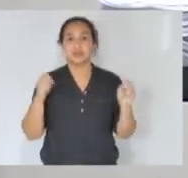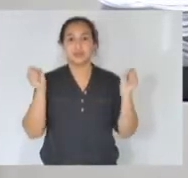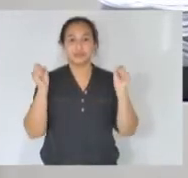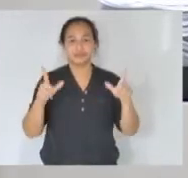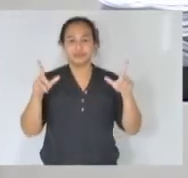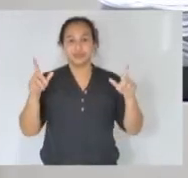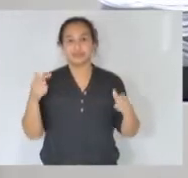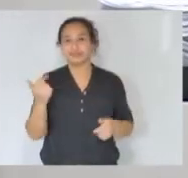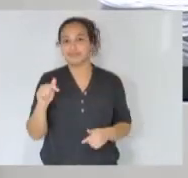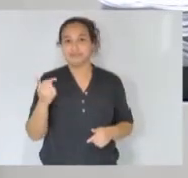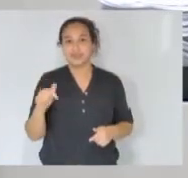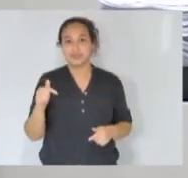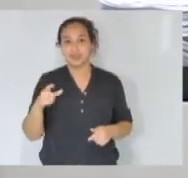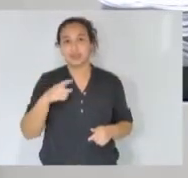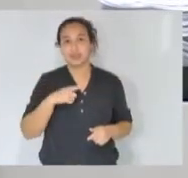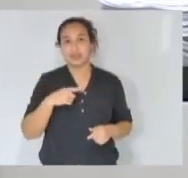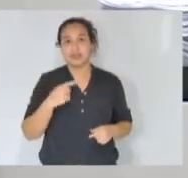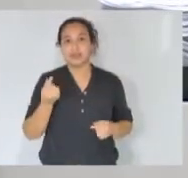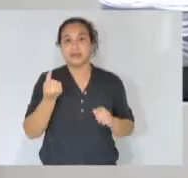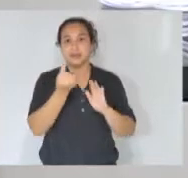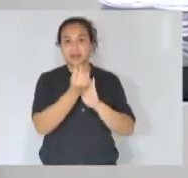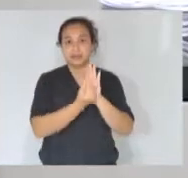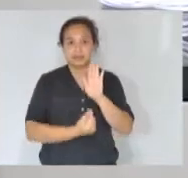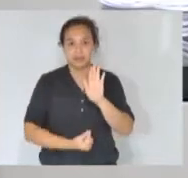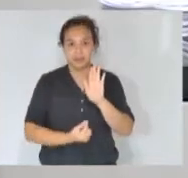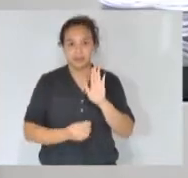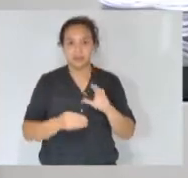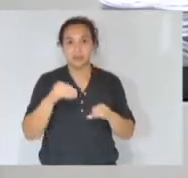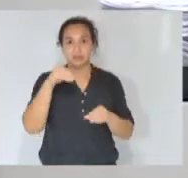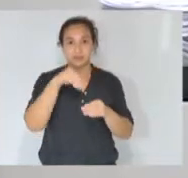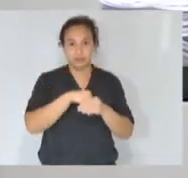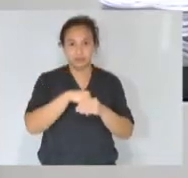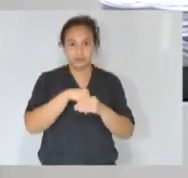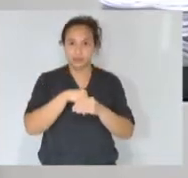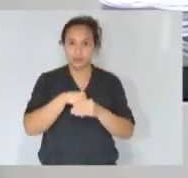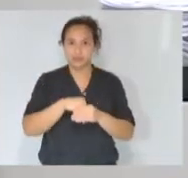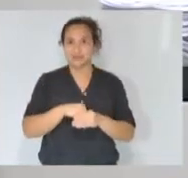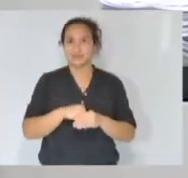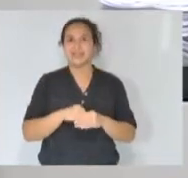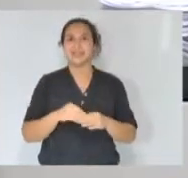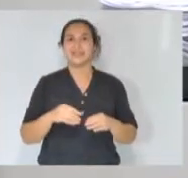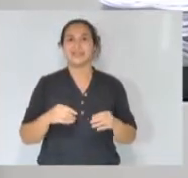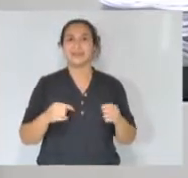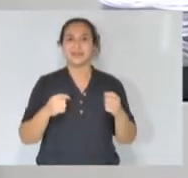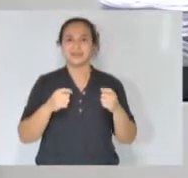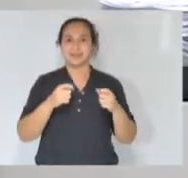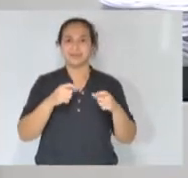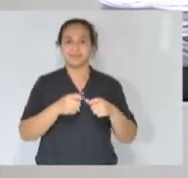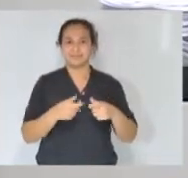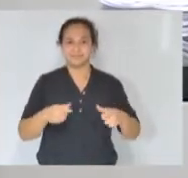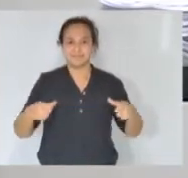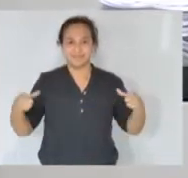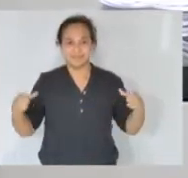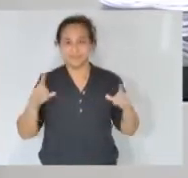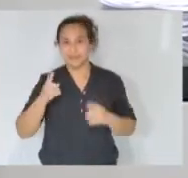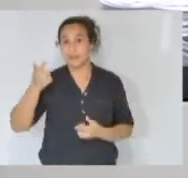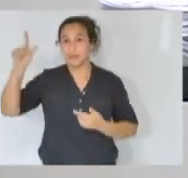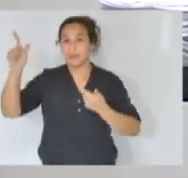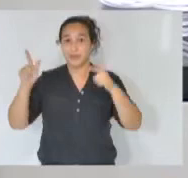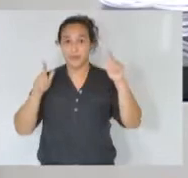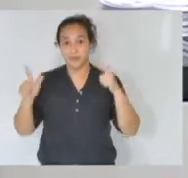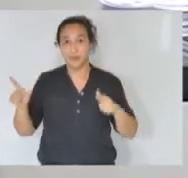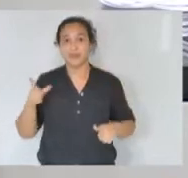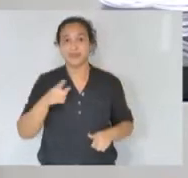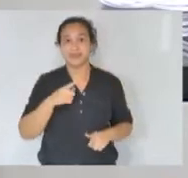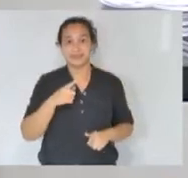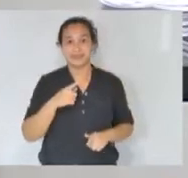conta dentro de todas as contas, dentro do cinto, que cresce muito mais que as outras, inevitavelmente,